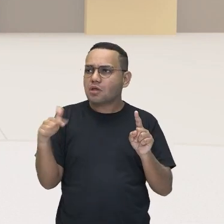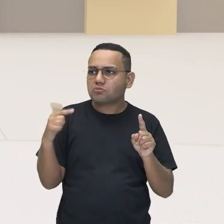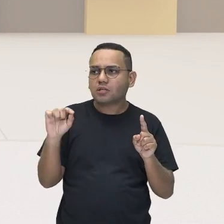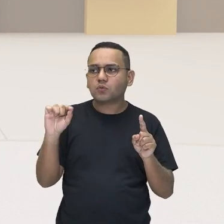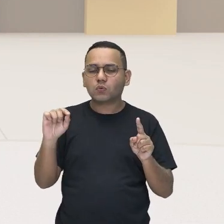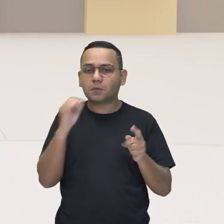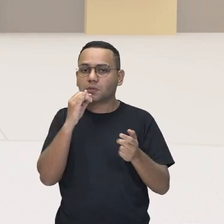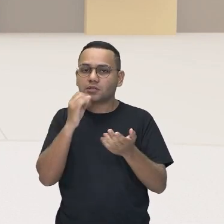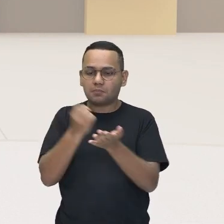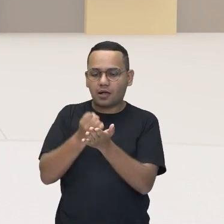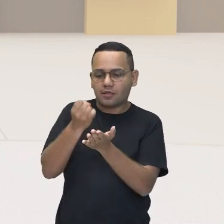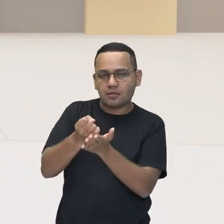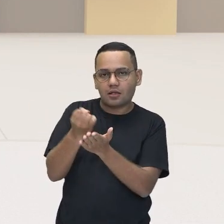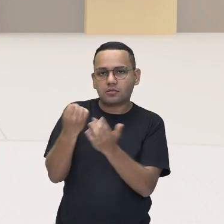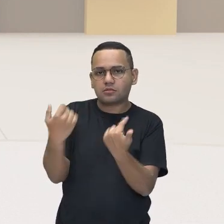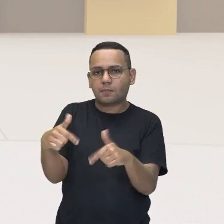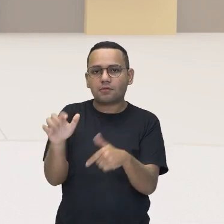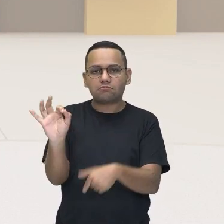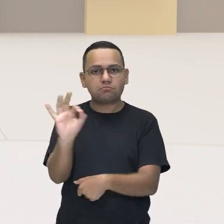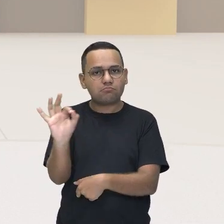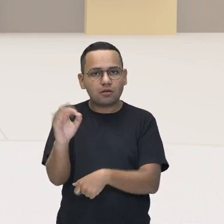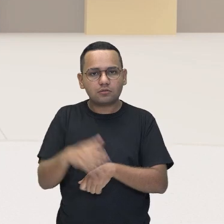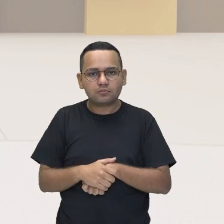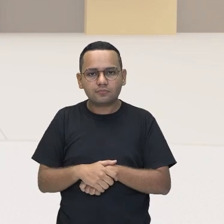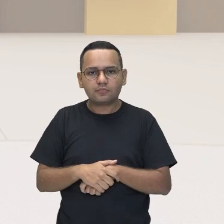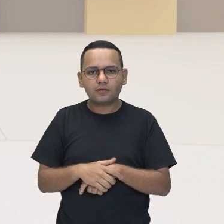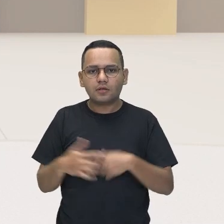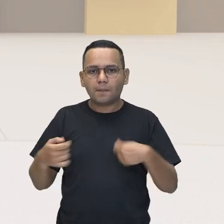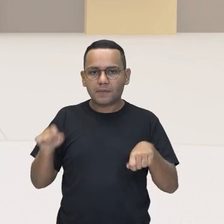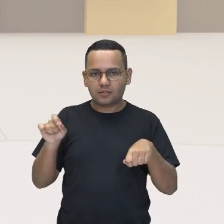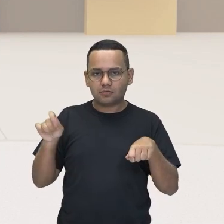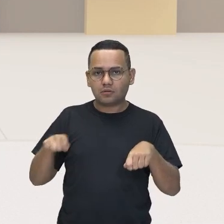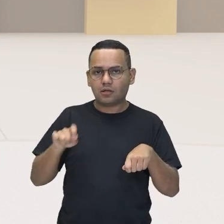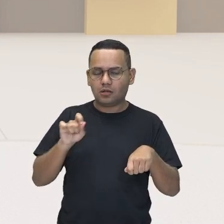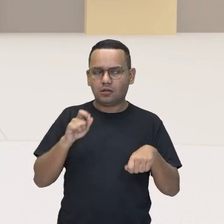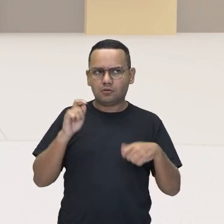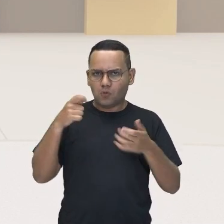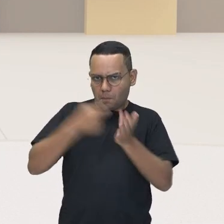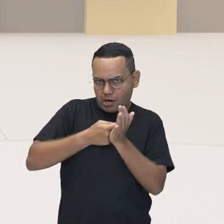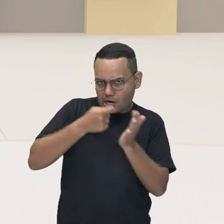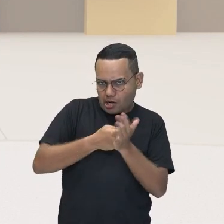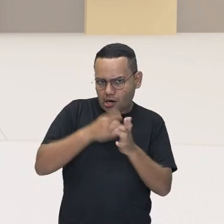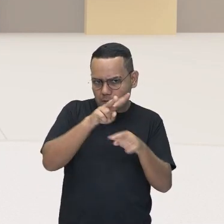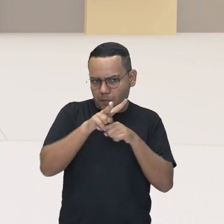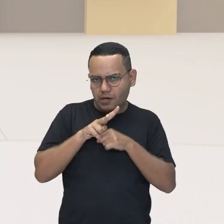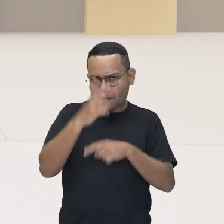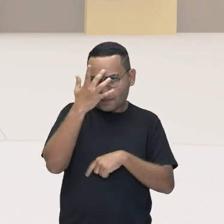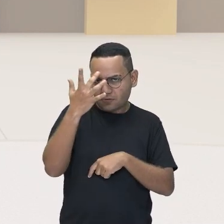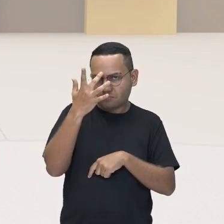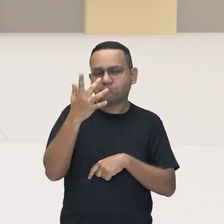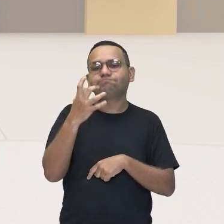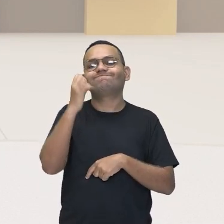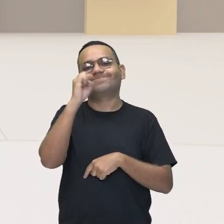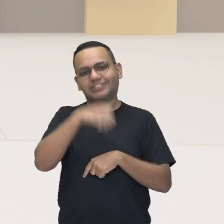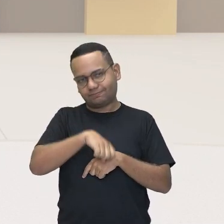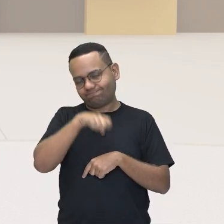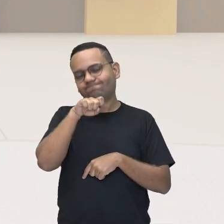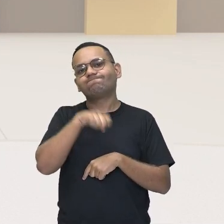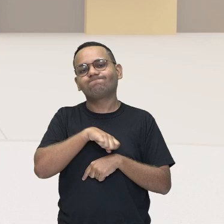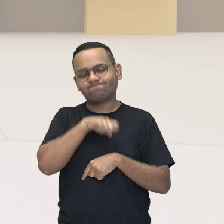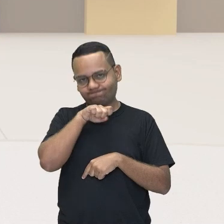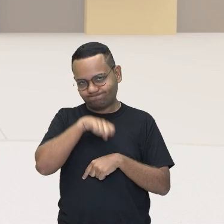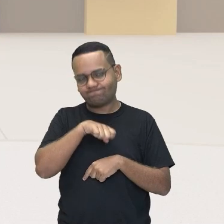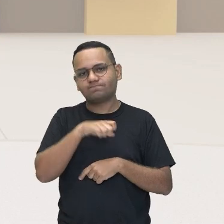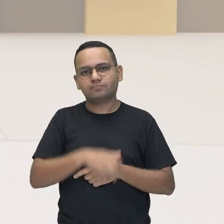carteira assinada. E aí, eu vou ser obrigado a usar o empréstimo pessoal? Sim, infelizmente sim. É exatamente isso